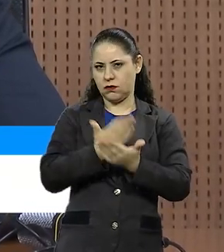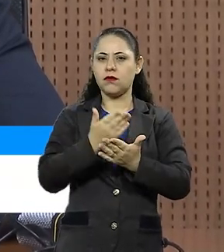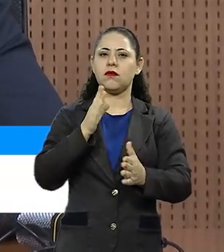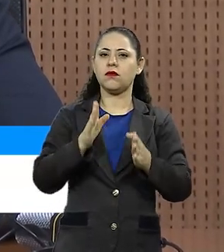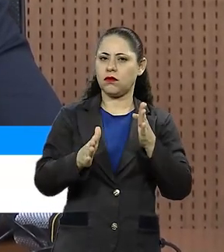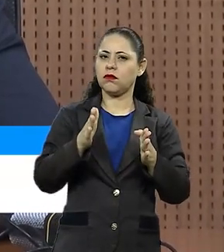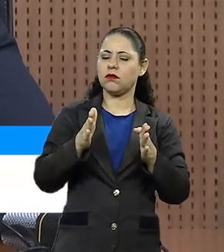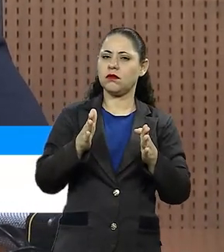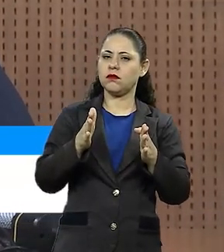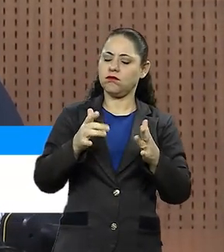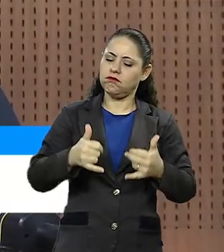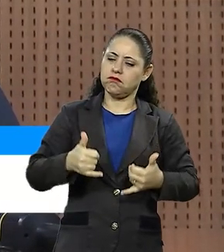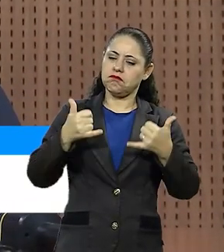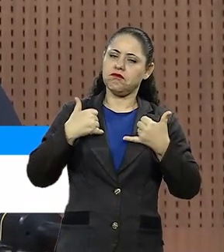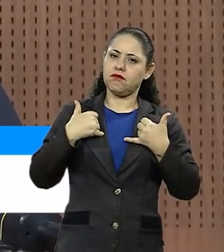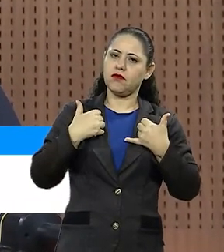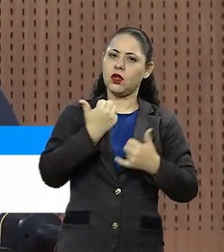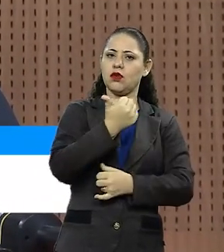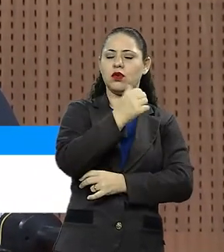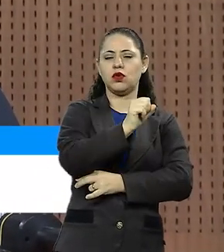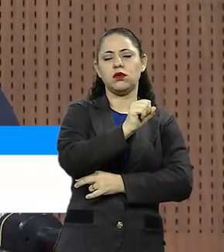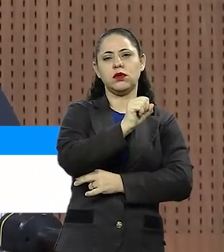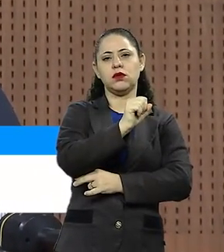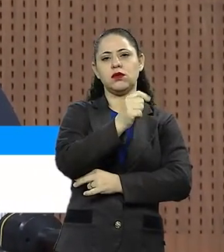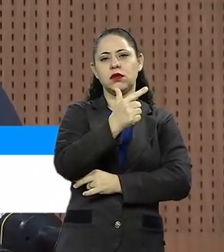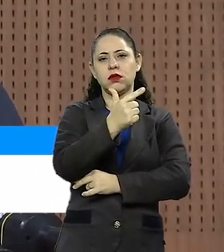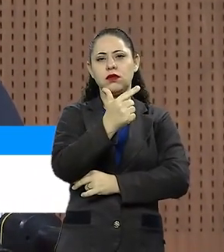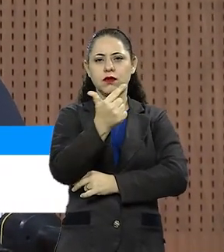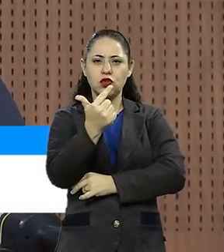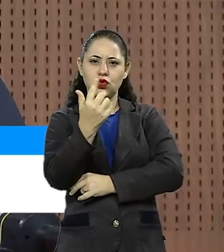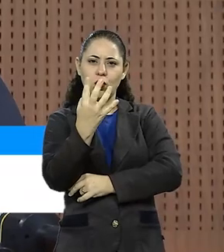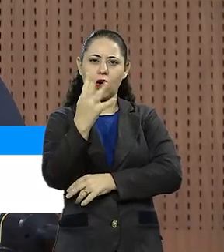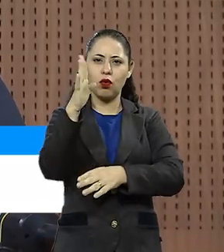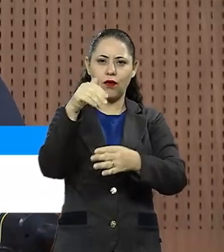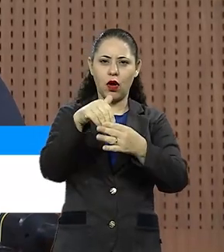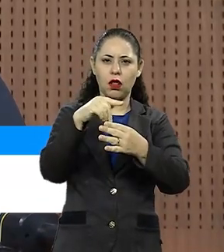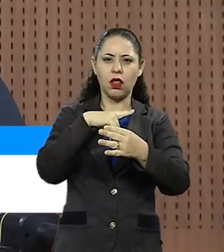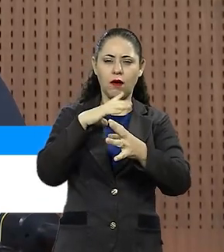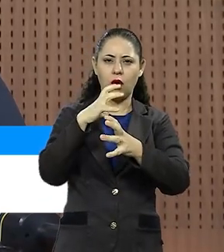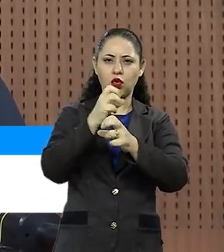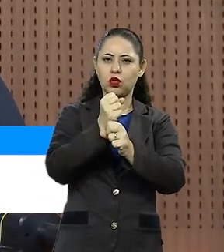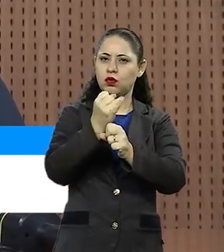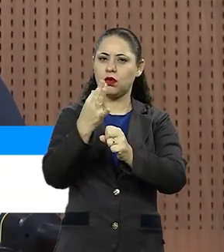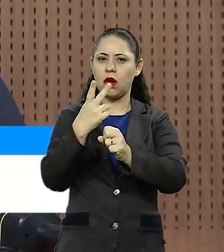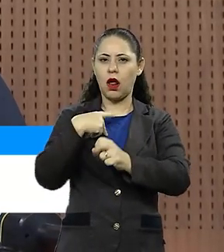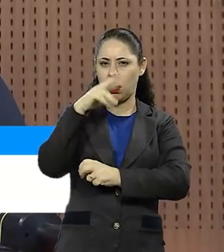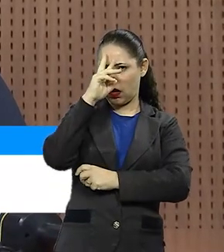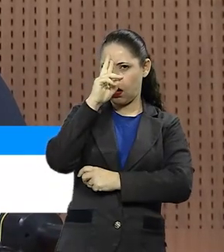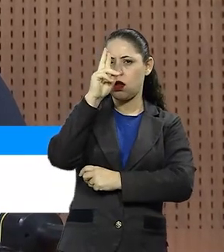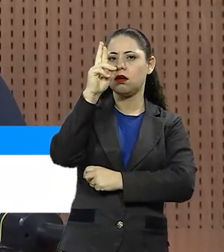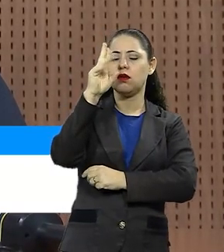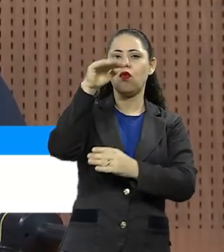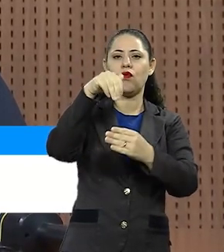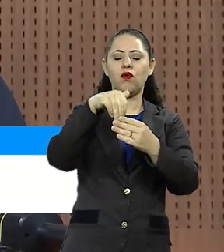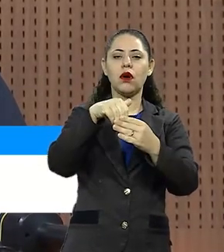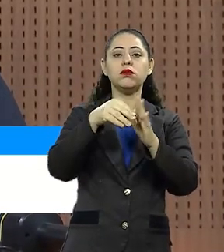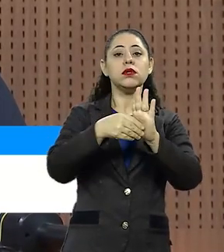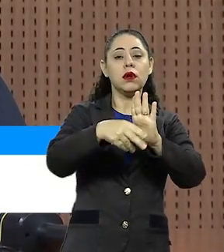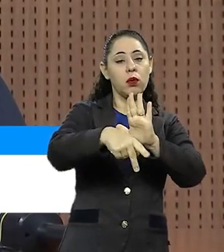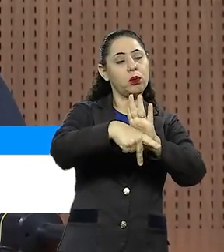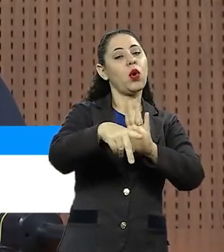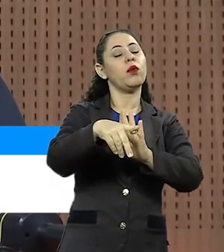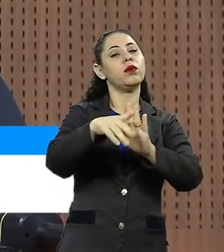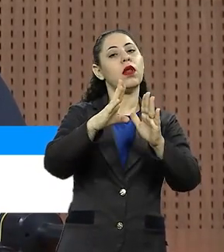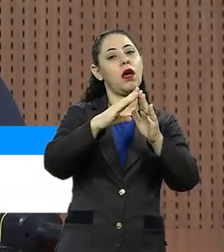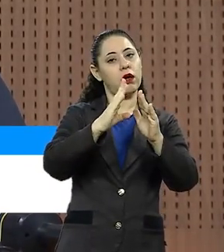que o nosso mandato honrou os 18.224 votos, né? Nós somos líderes de